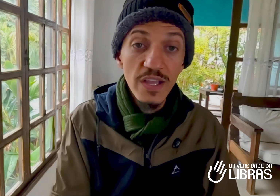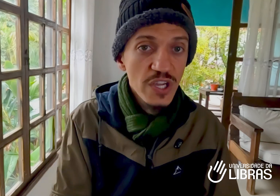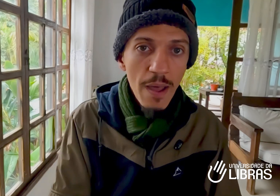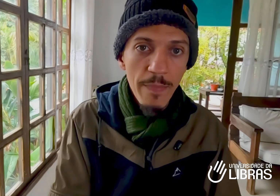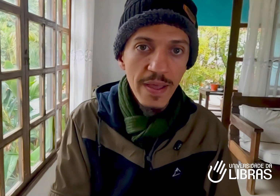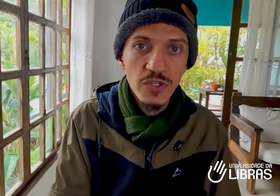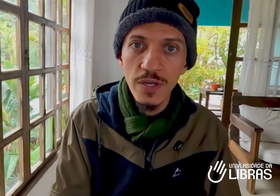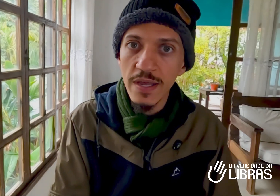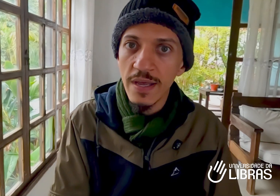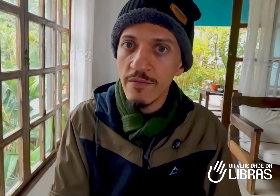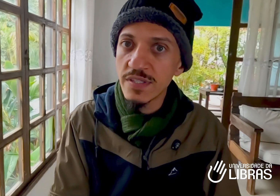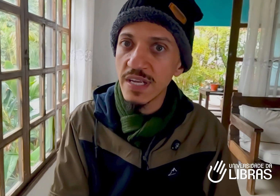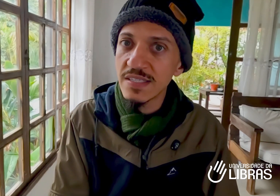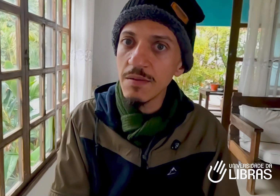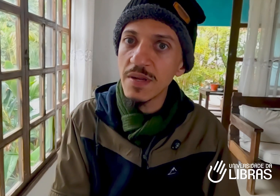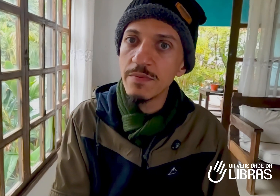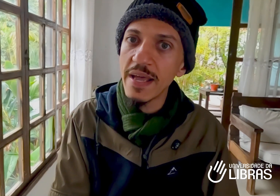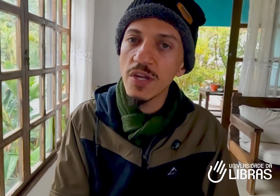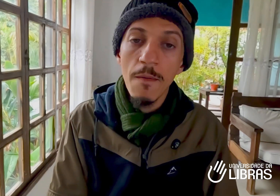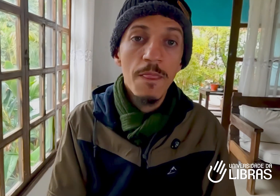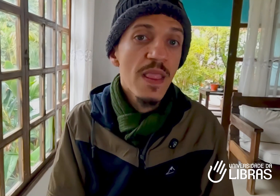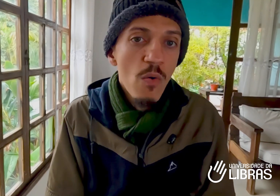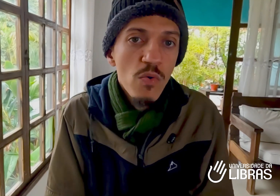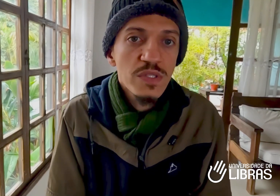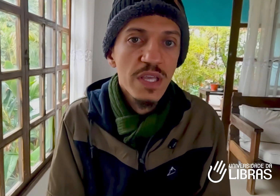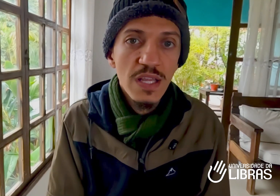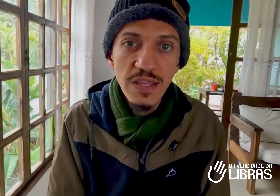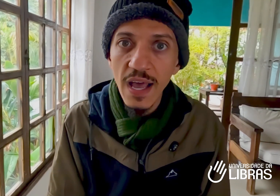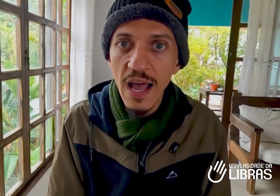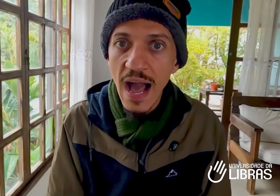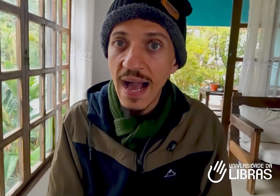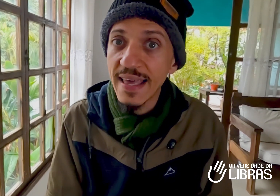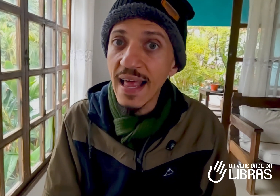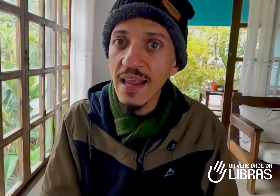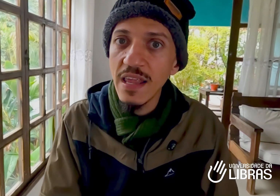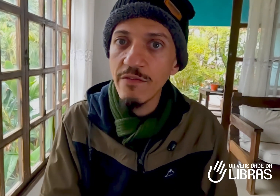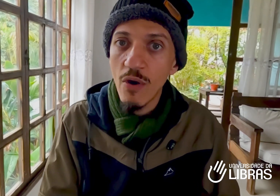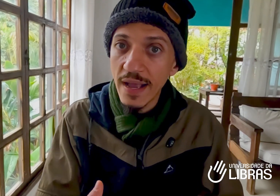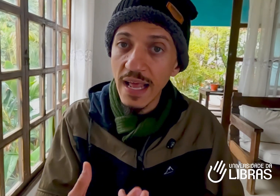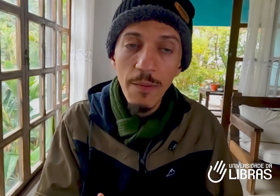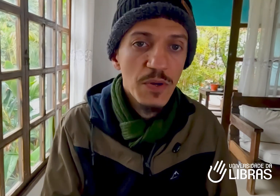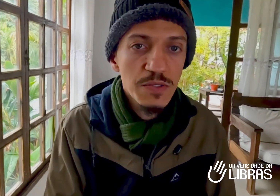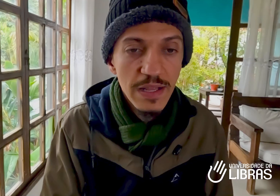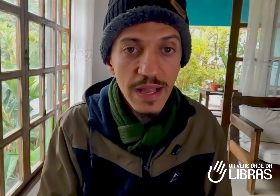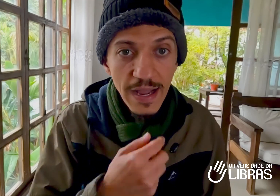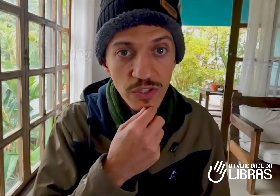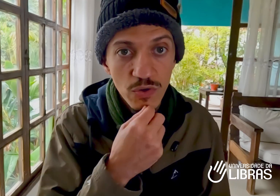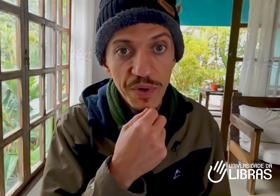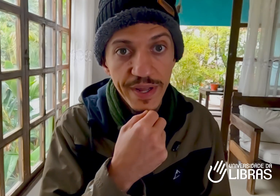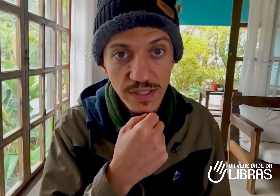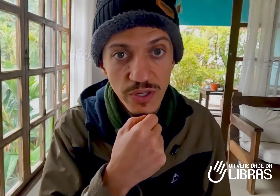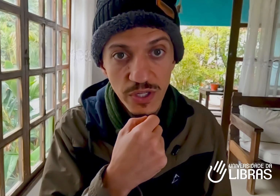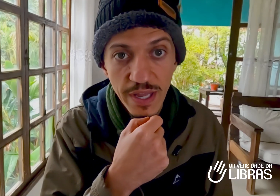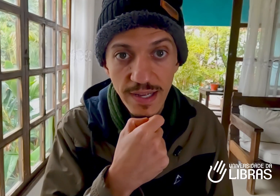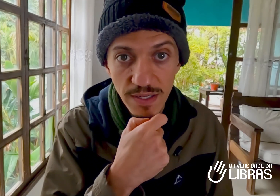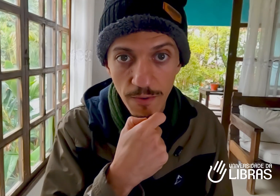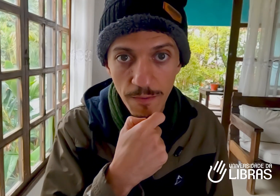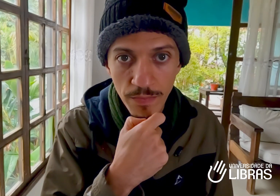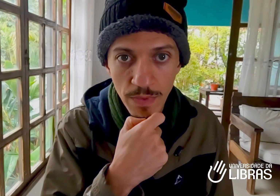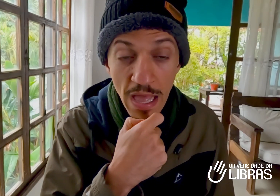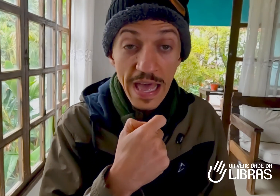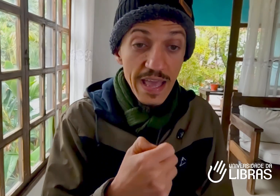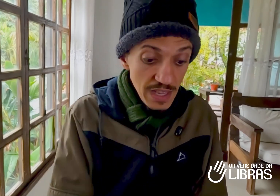pessoa e de repente você simplesmente não conseguir ter aquele nível, aquela possibilidade de comunicação e de